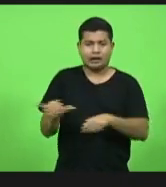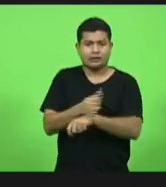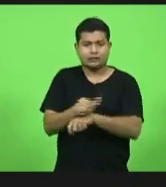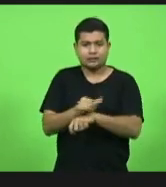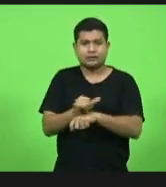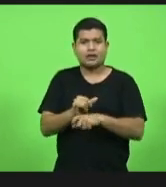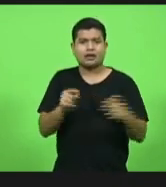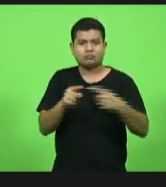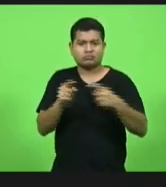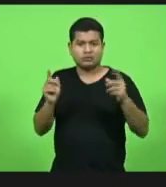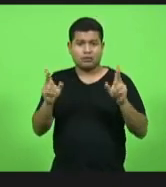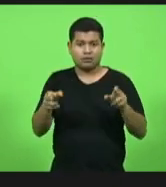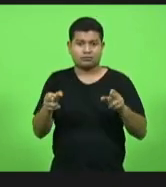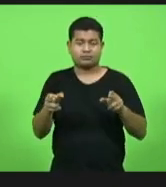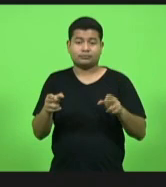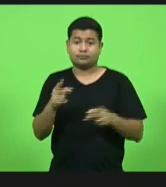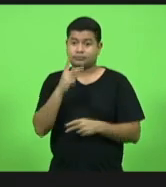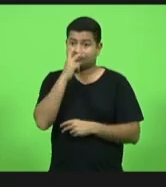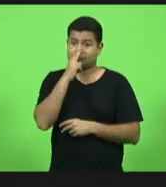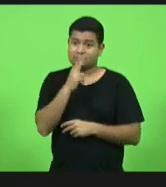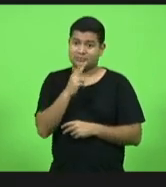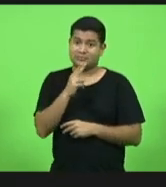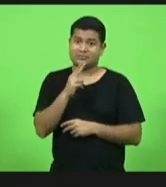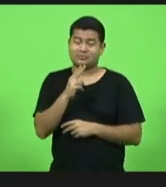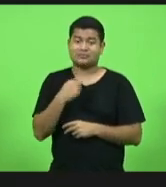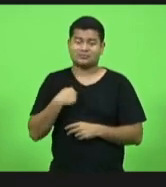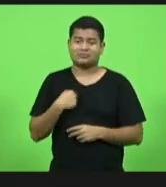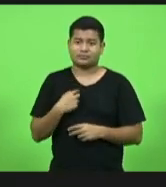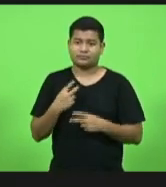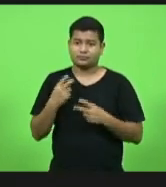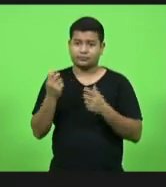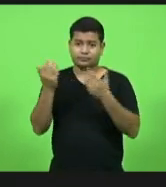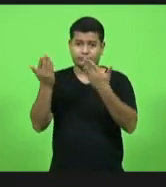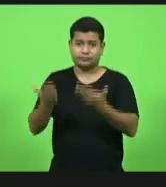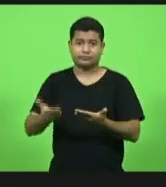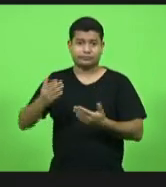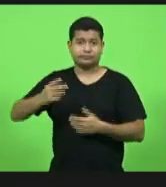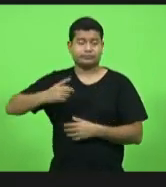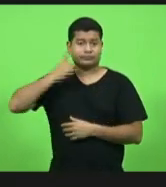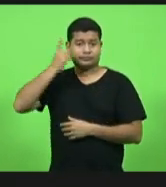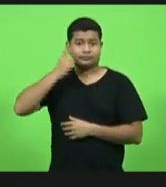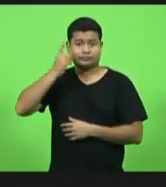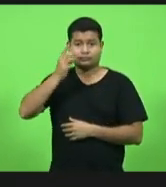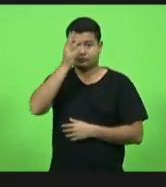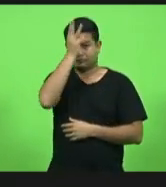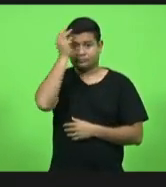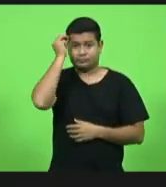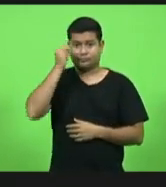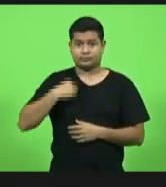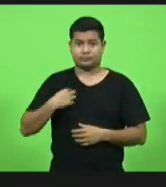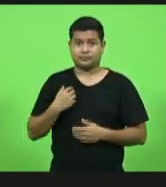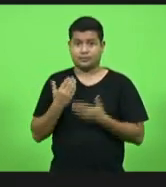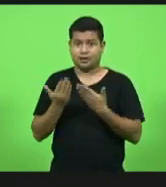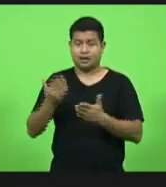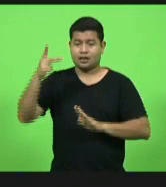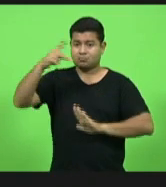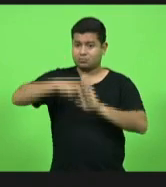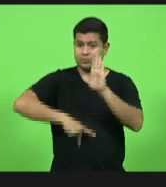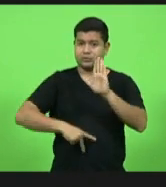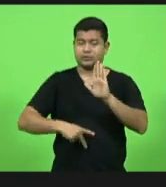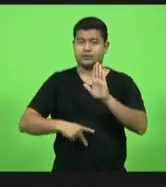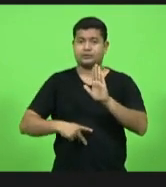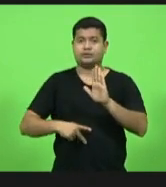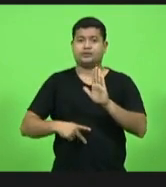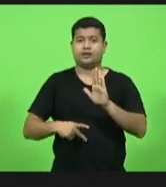Então, me parece um pouco, bastante sincera o questionamento do deputado Bruno em pedir que esse projeto